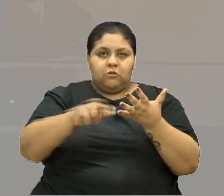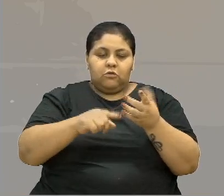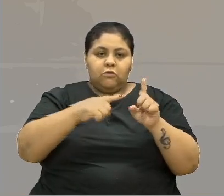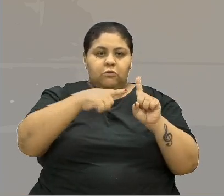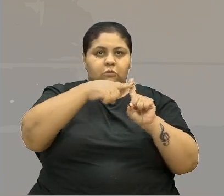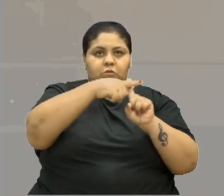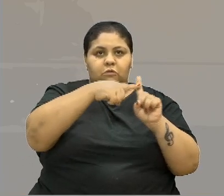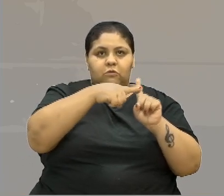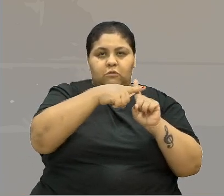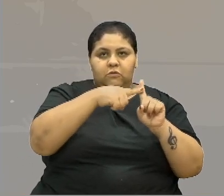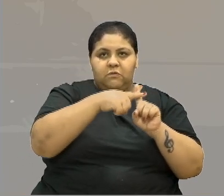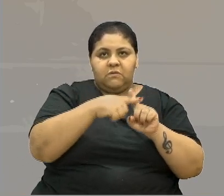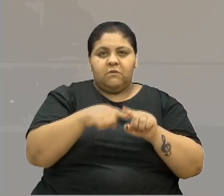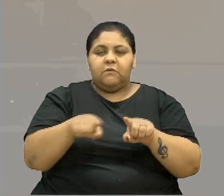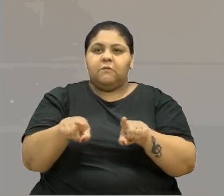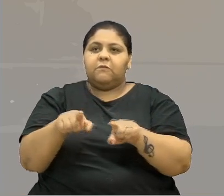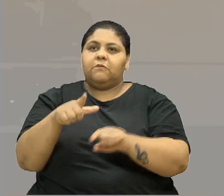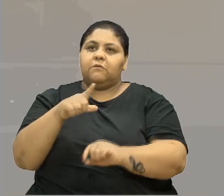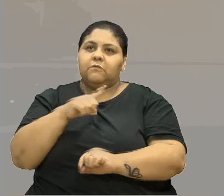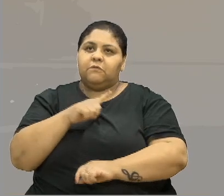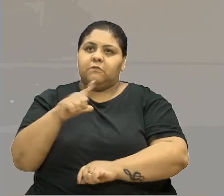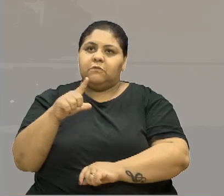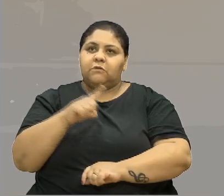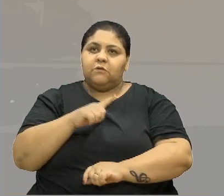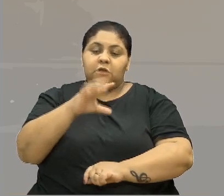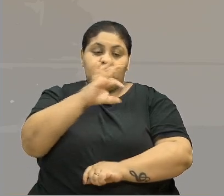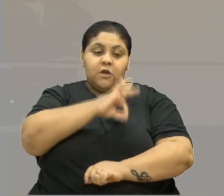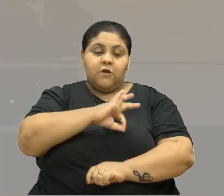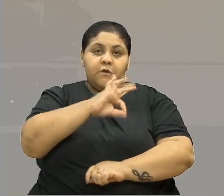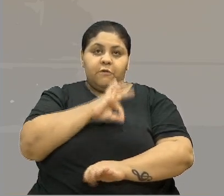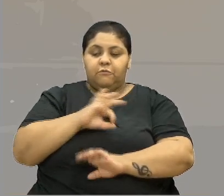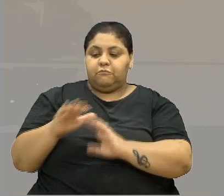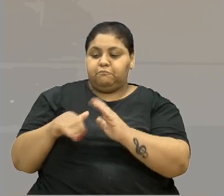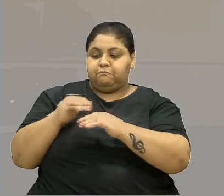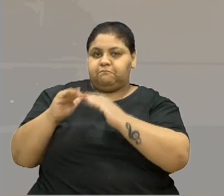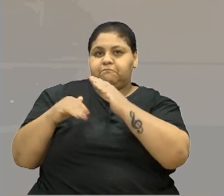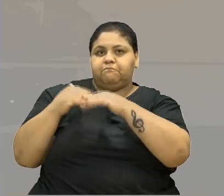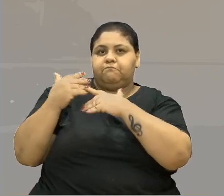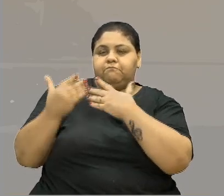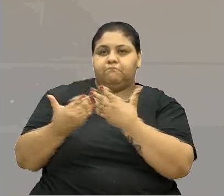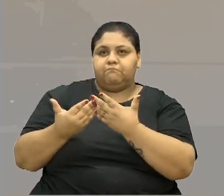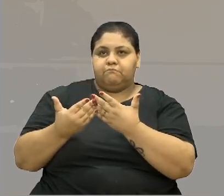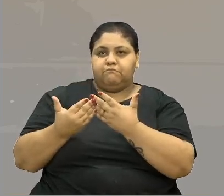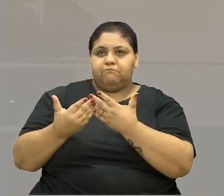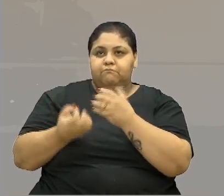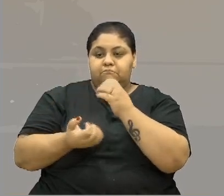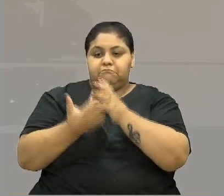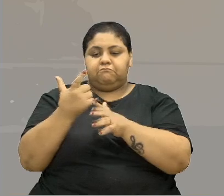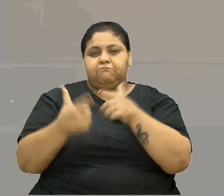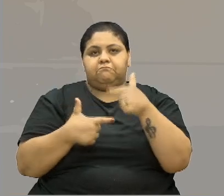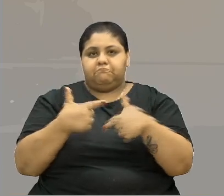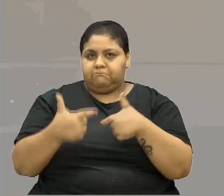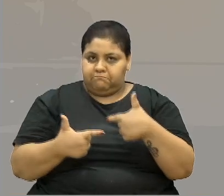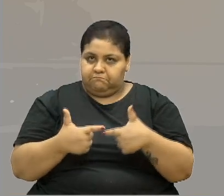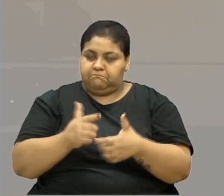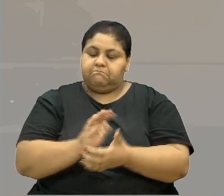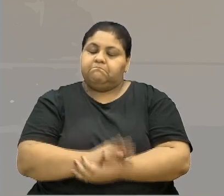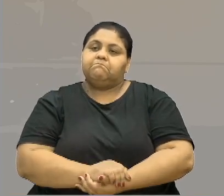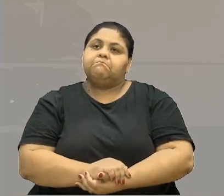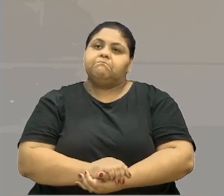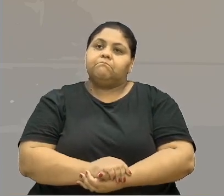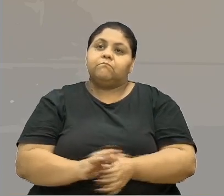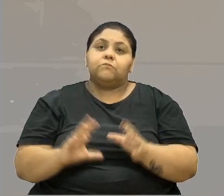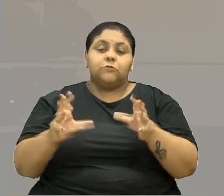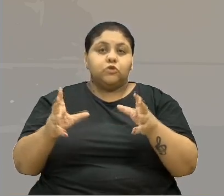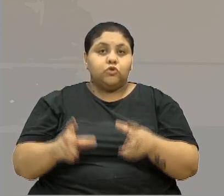positivos, sem falar na renda, no desenvolvimento, na geração de empregos. Todos